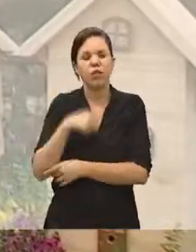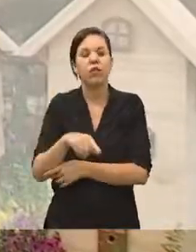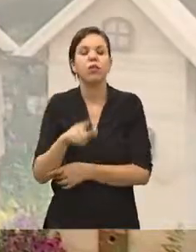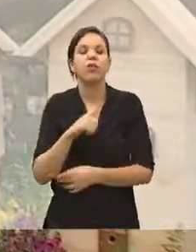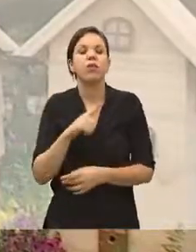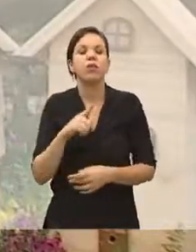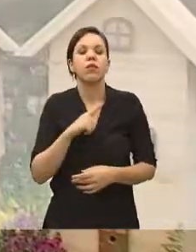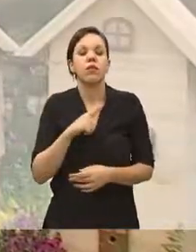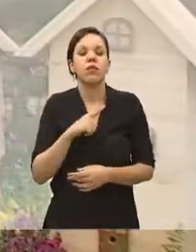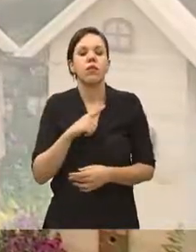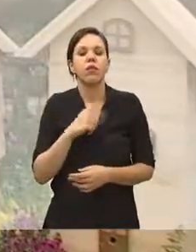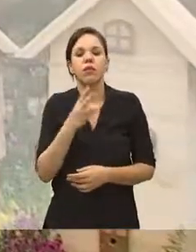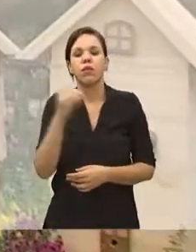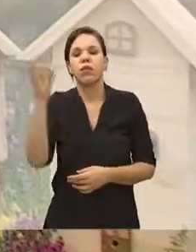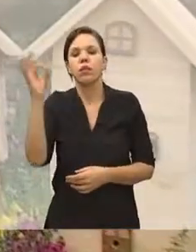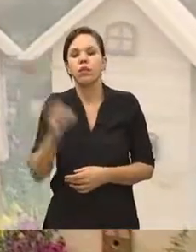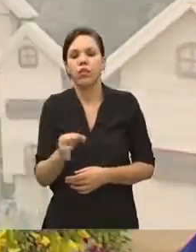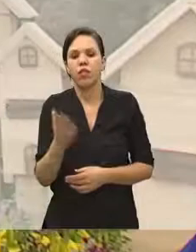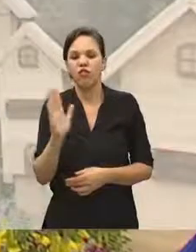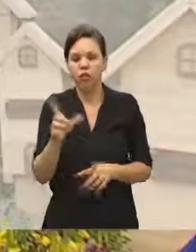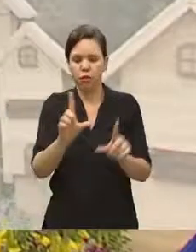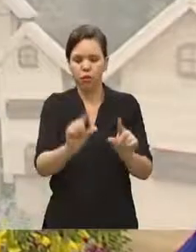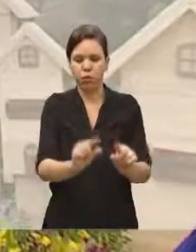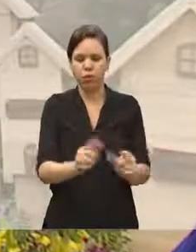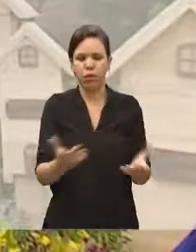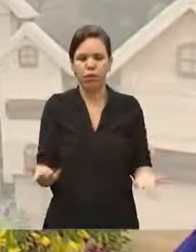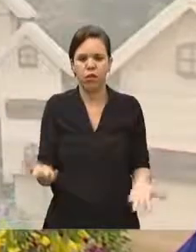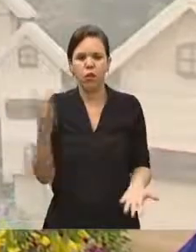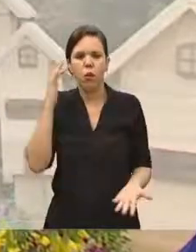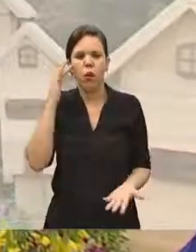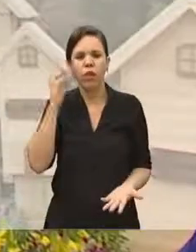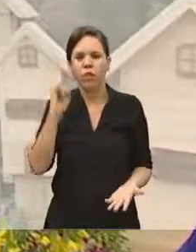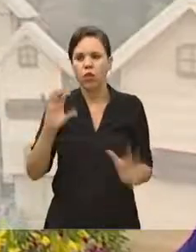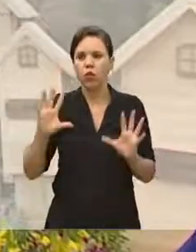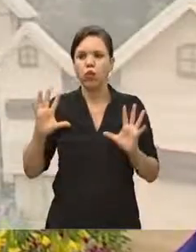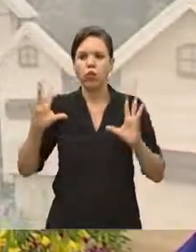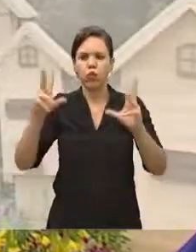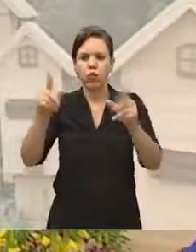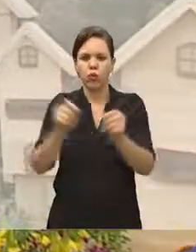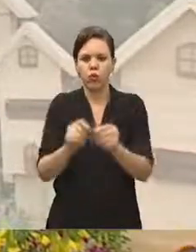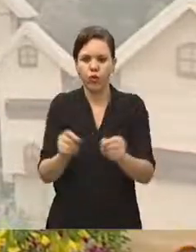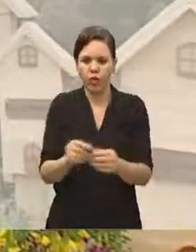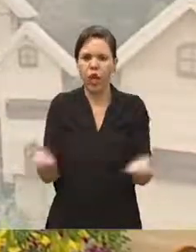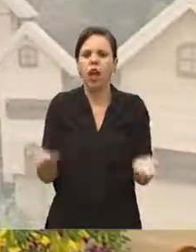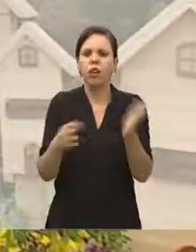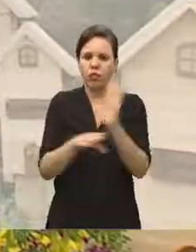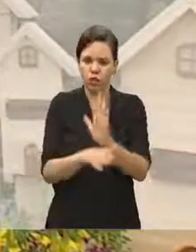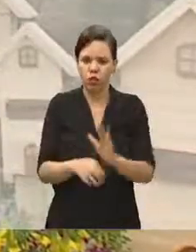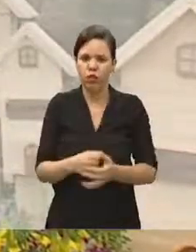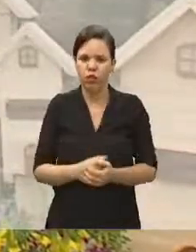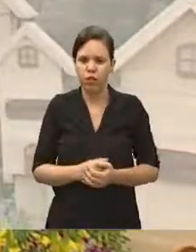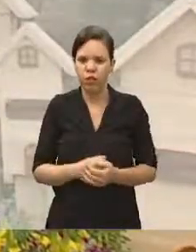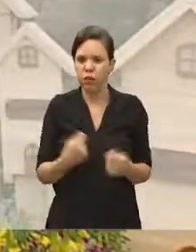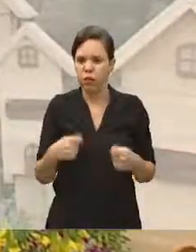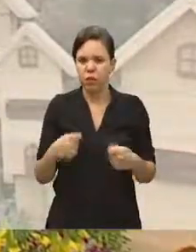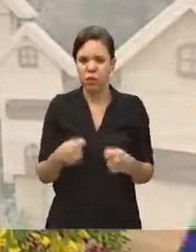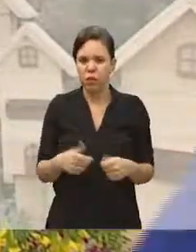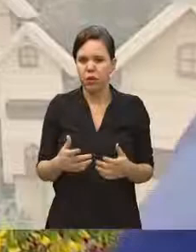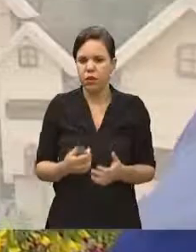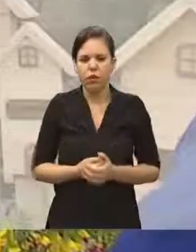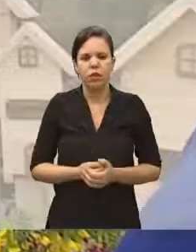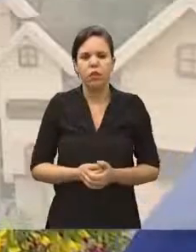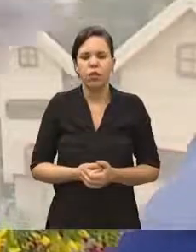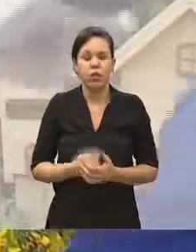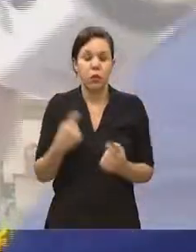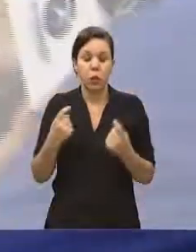existe um índice de 30% de perda já. Eu acho que se todo mundo trouxer um pouquinho, ajuda, né? Precisa de grande. E por